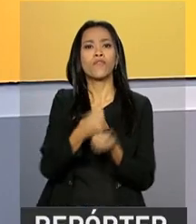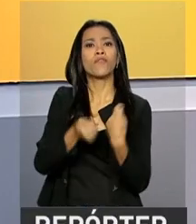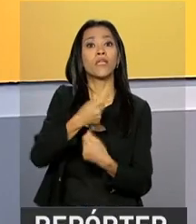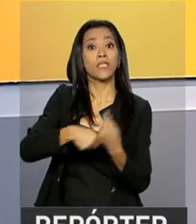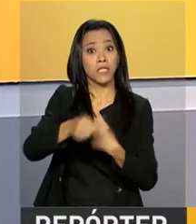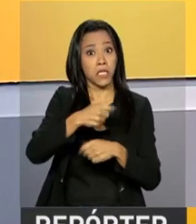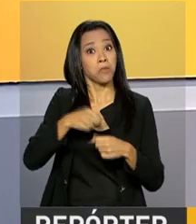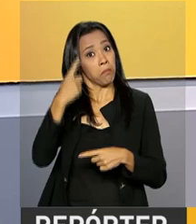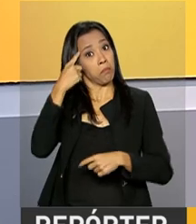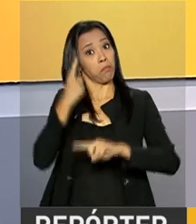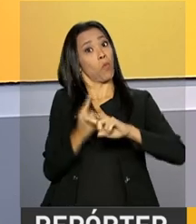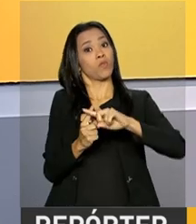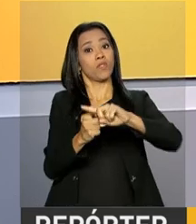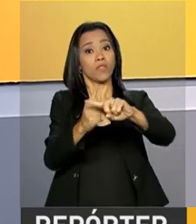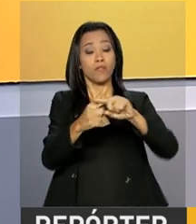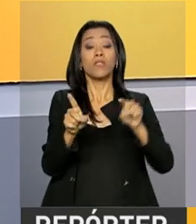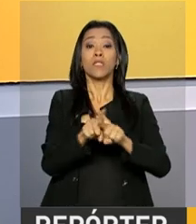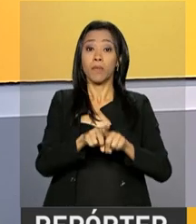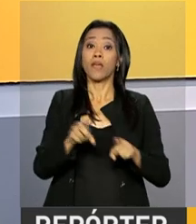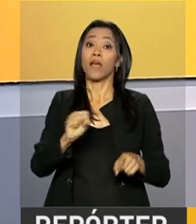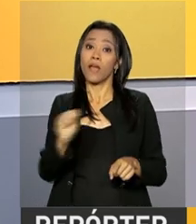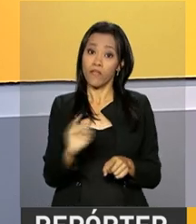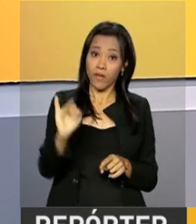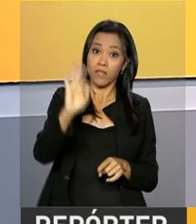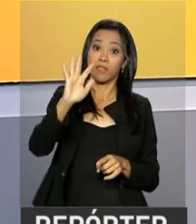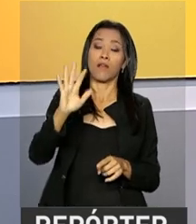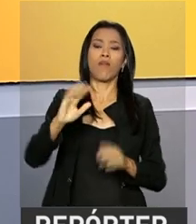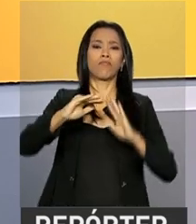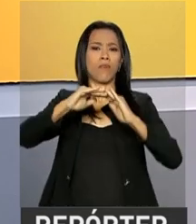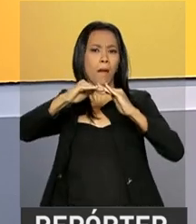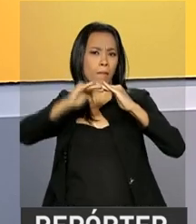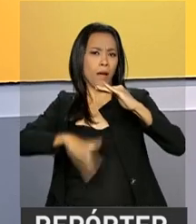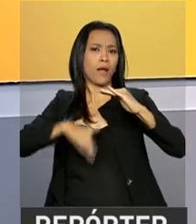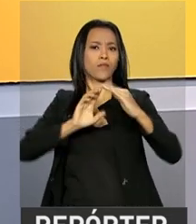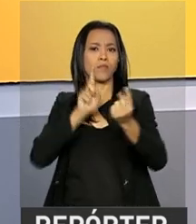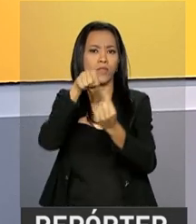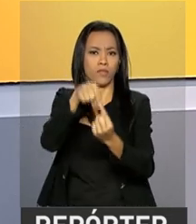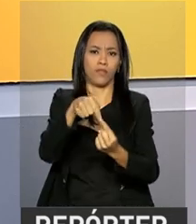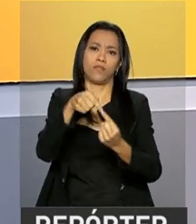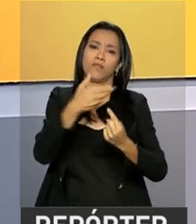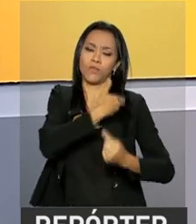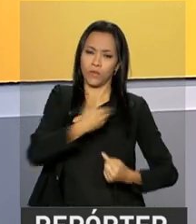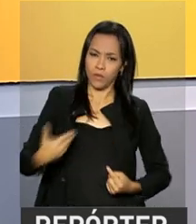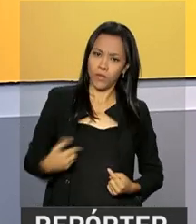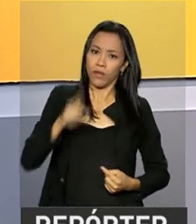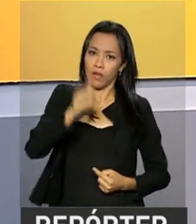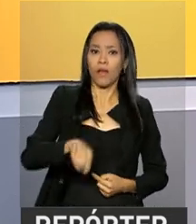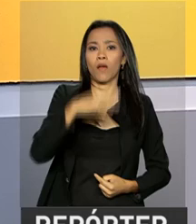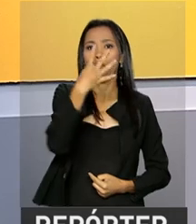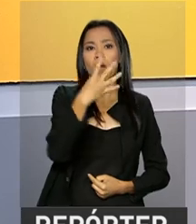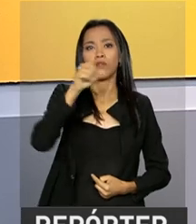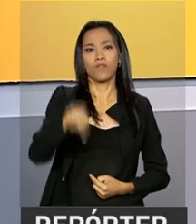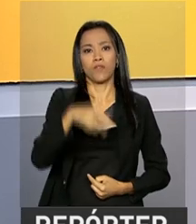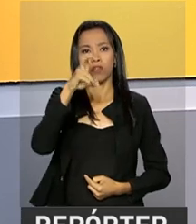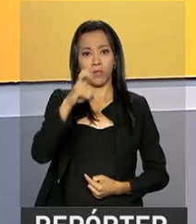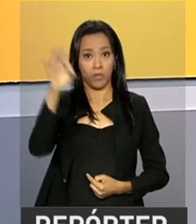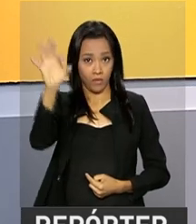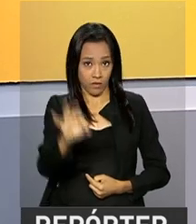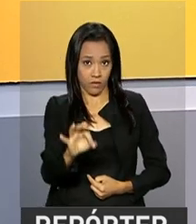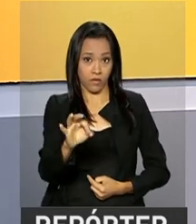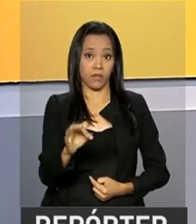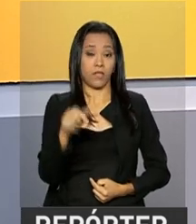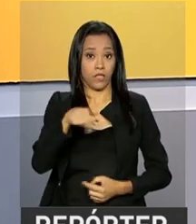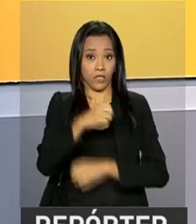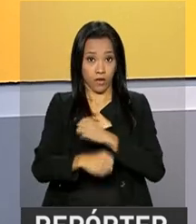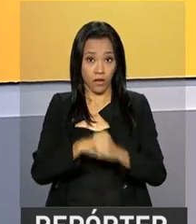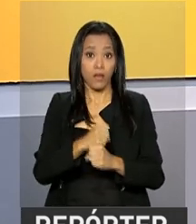ea estimativa da inflação oficial continua abaixo de 4% este ano de acordo com o boletim focus